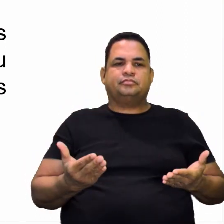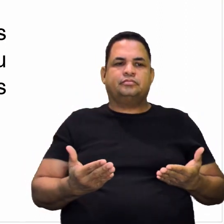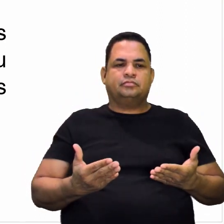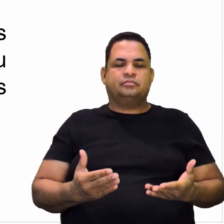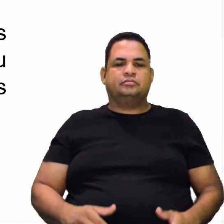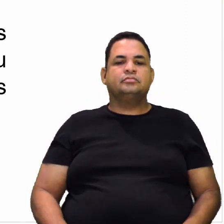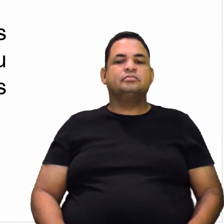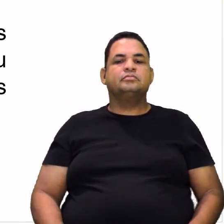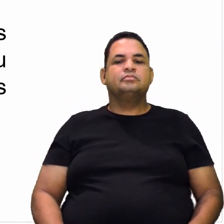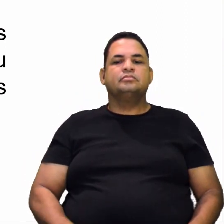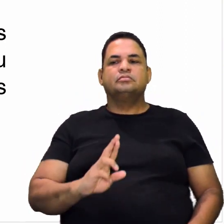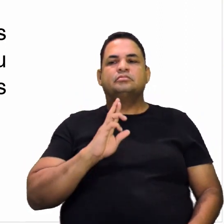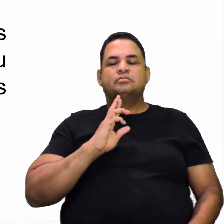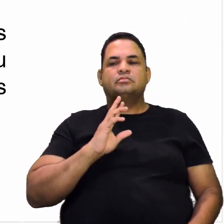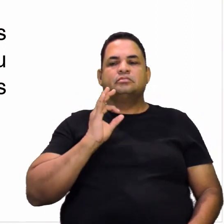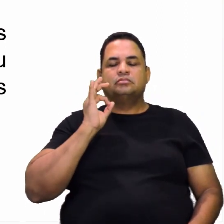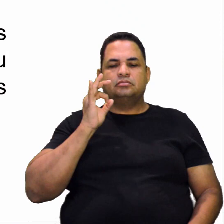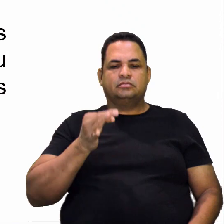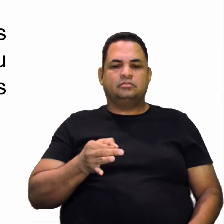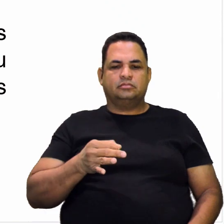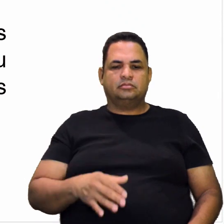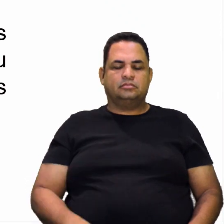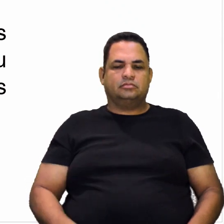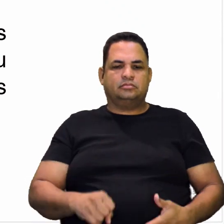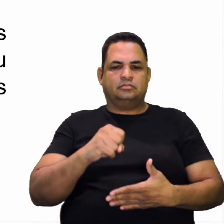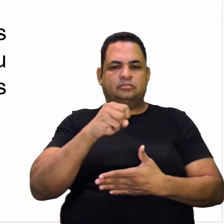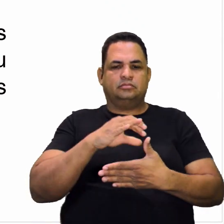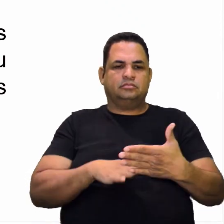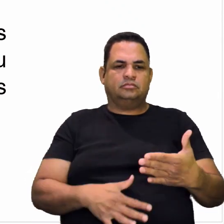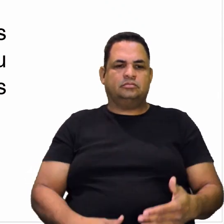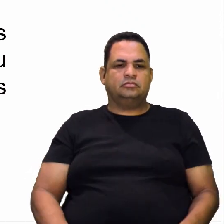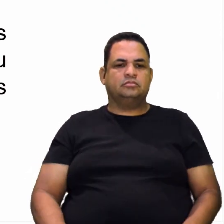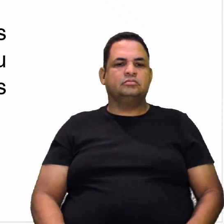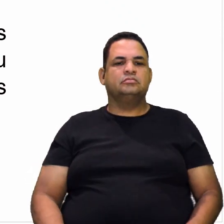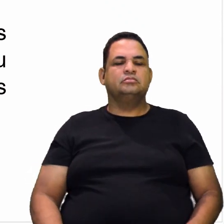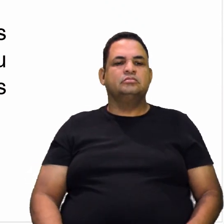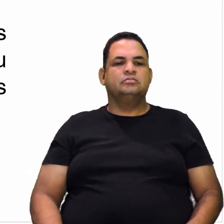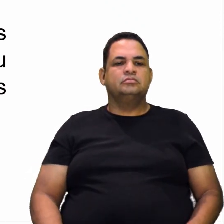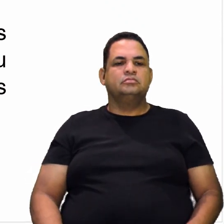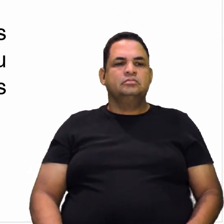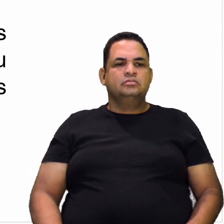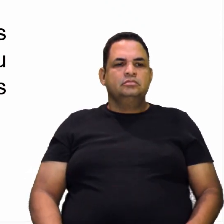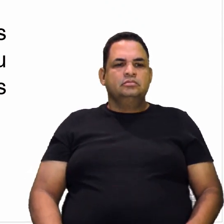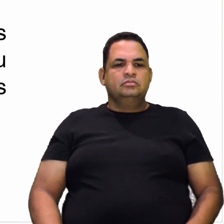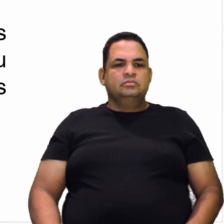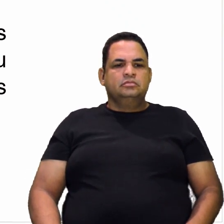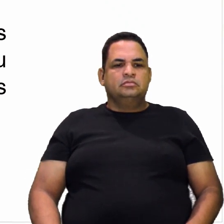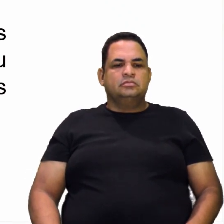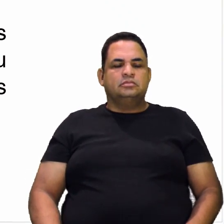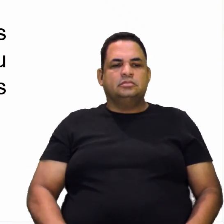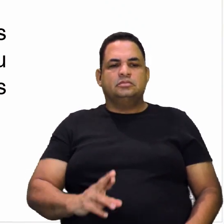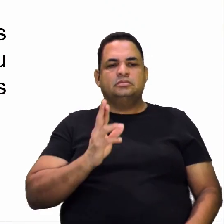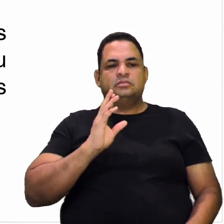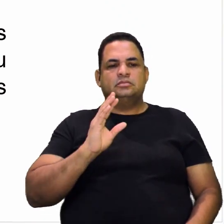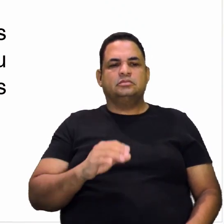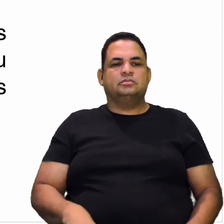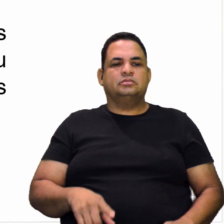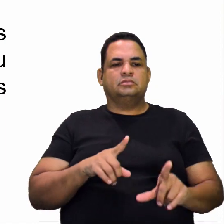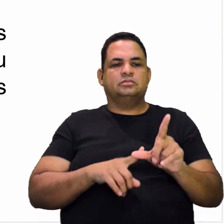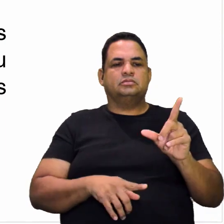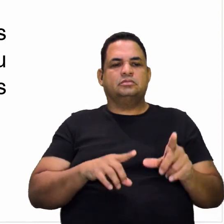será a resposta dessa questão? Vamos lá. A resposta, então, vai ser a